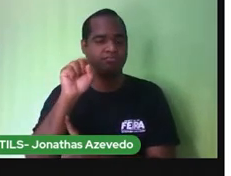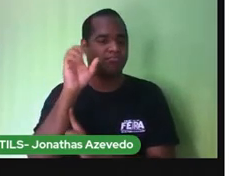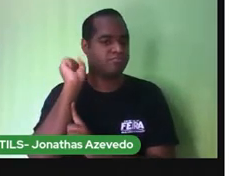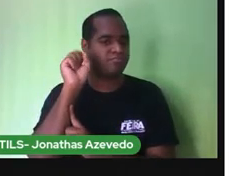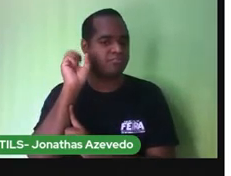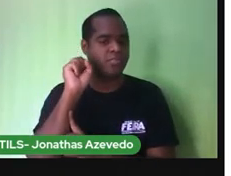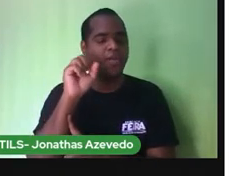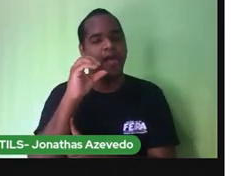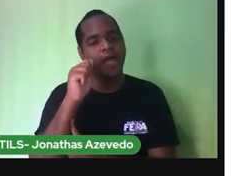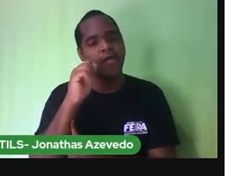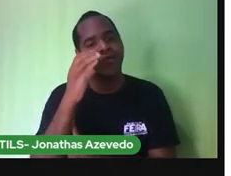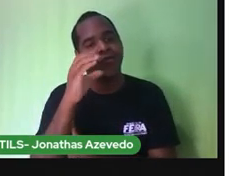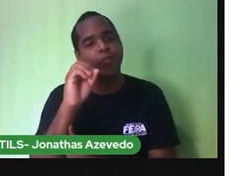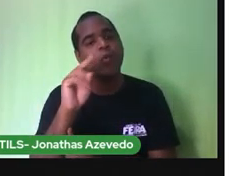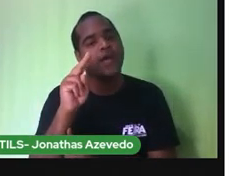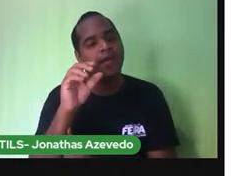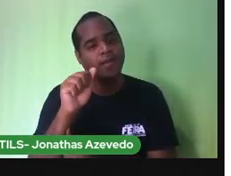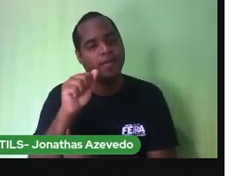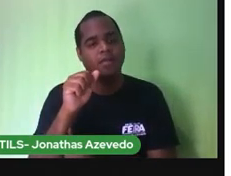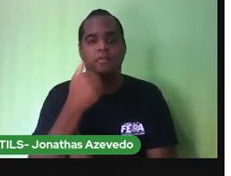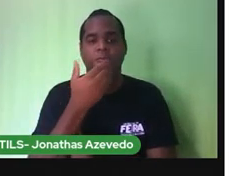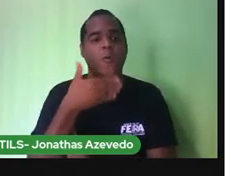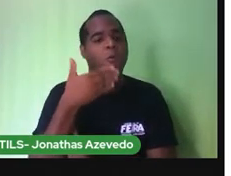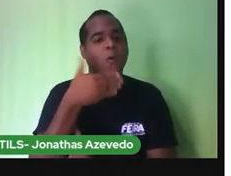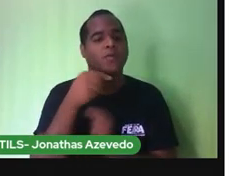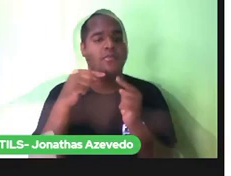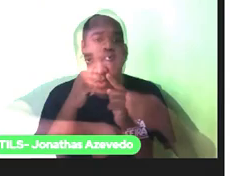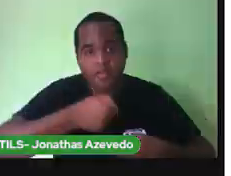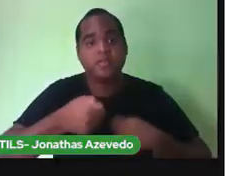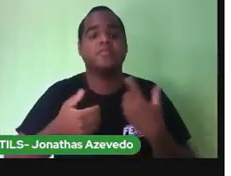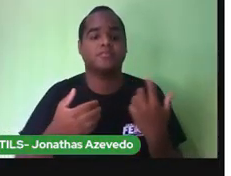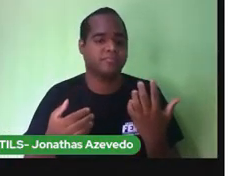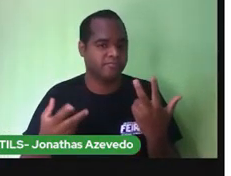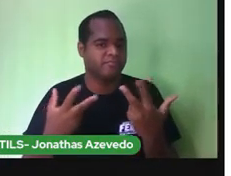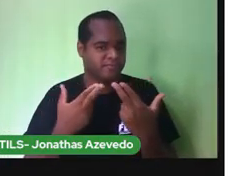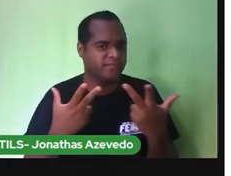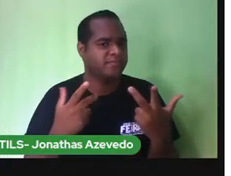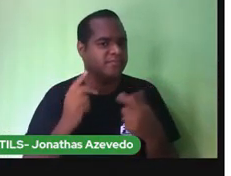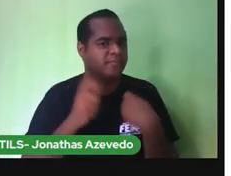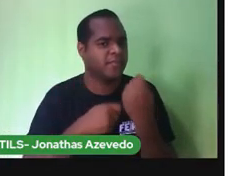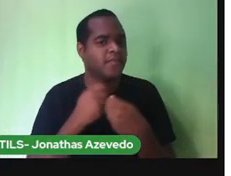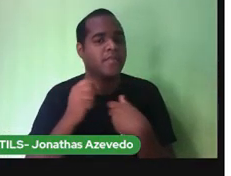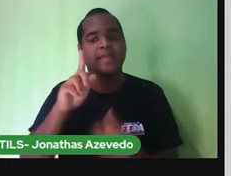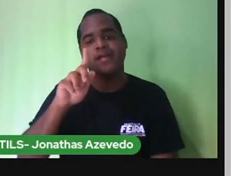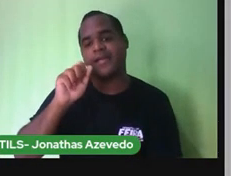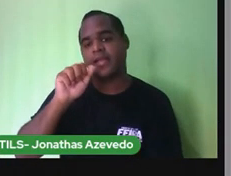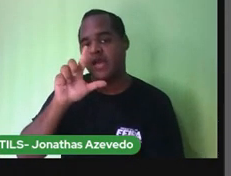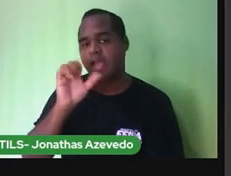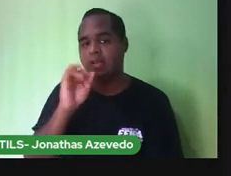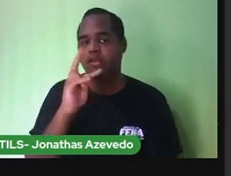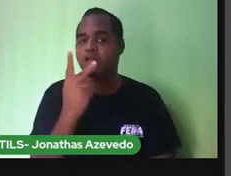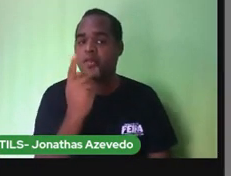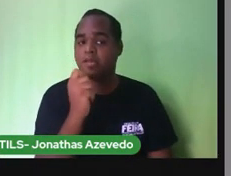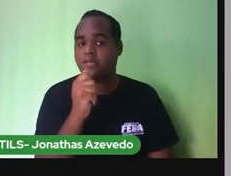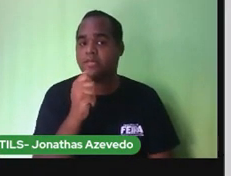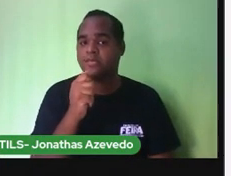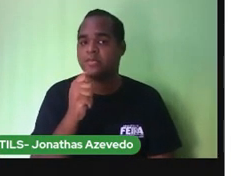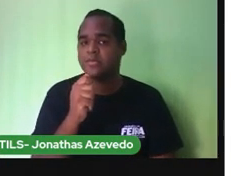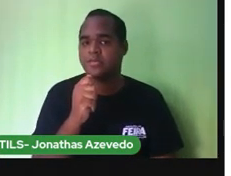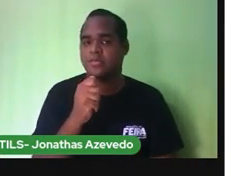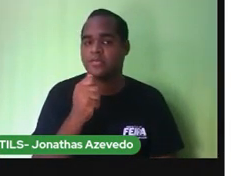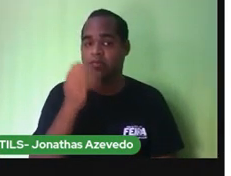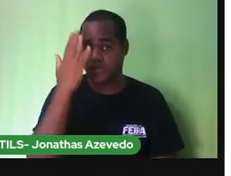fala açúcar é a mesma coisa de quando a gente fala hoje galinha e